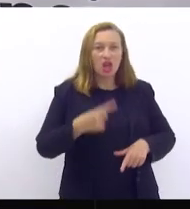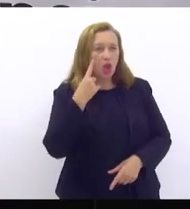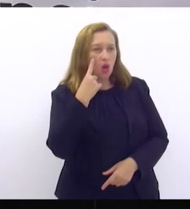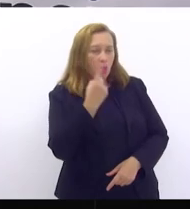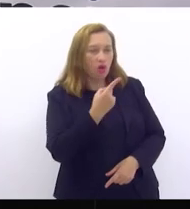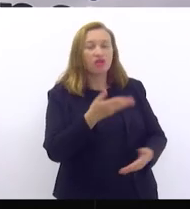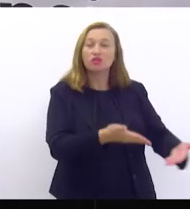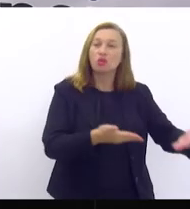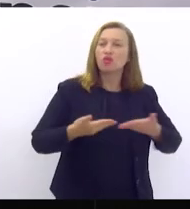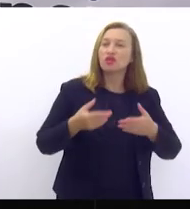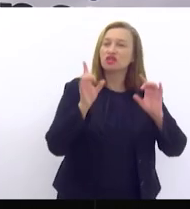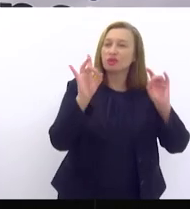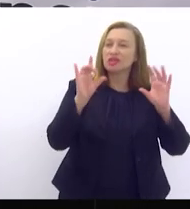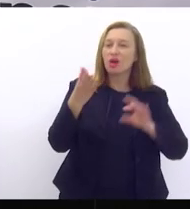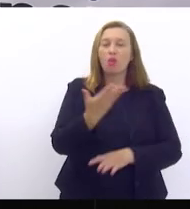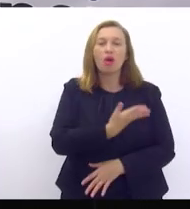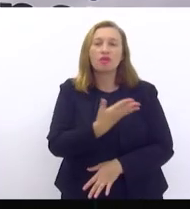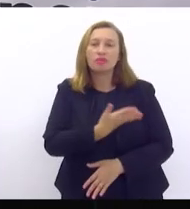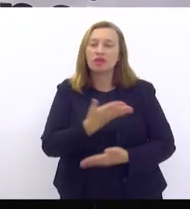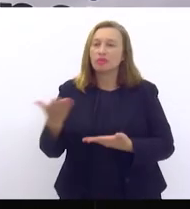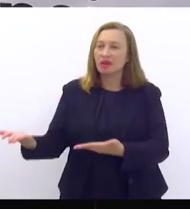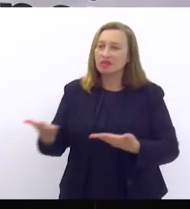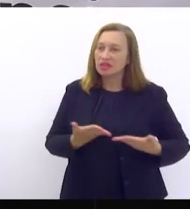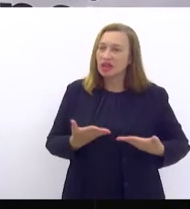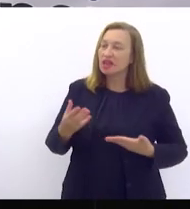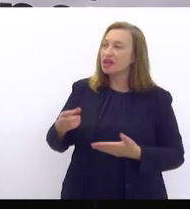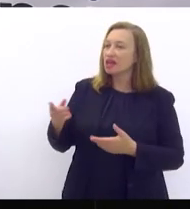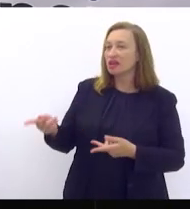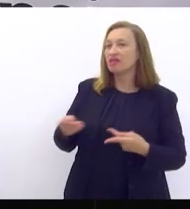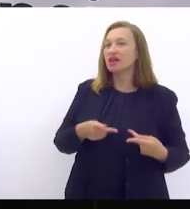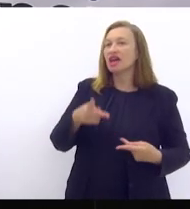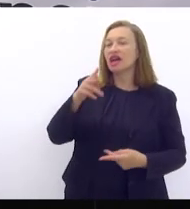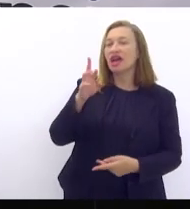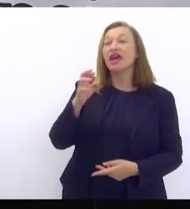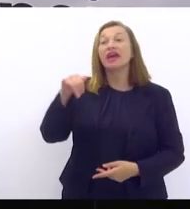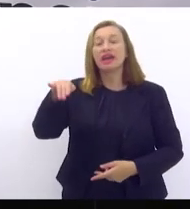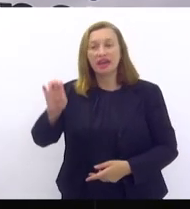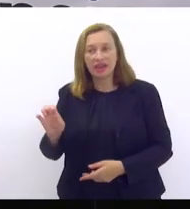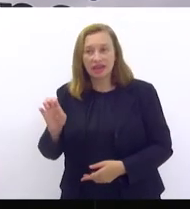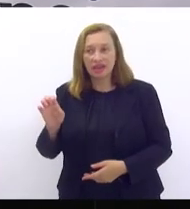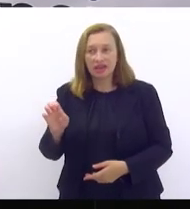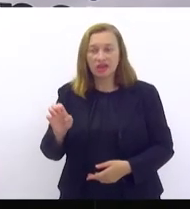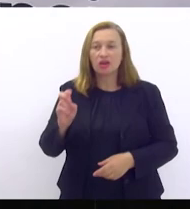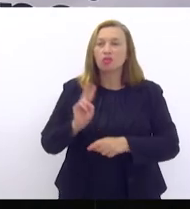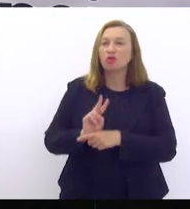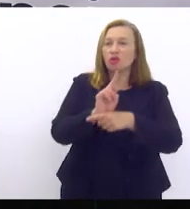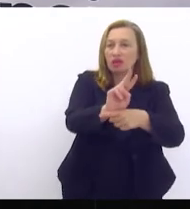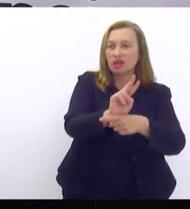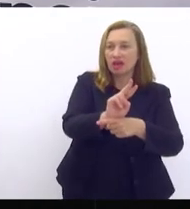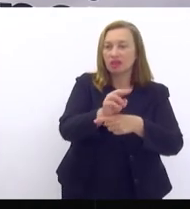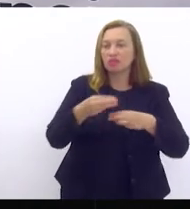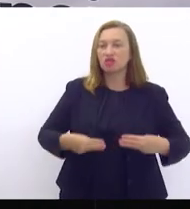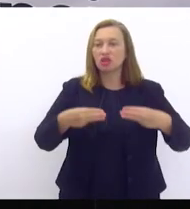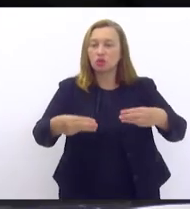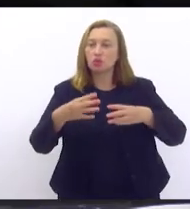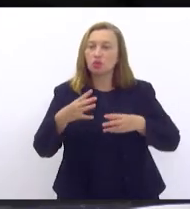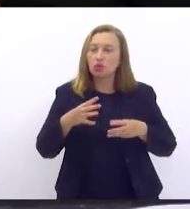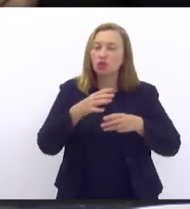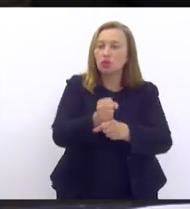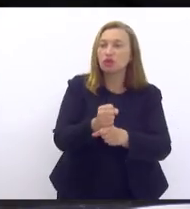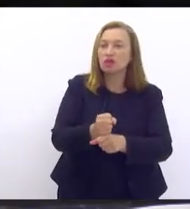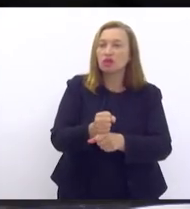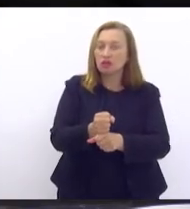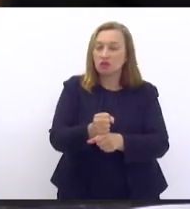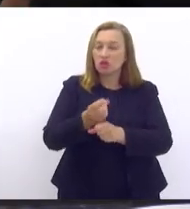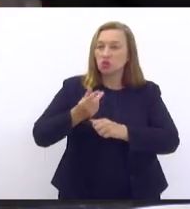um convite muito especial a um amigo para vir aqui hoje, ele veio. É o Henrique Lima, é o procurador-geral do Ministério Público de Contas, um dos